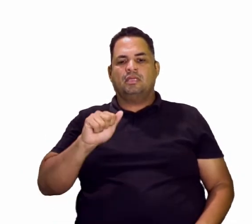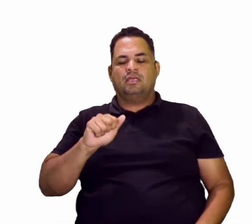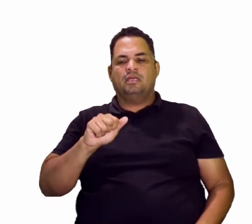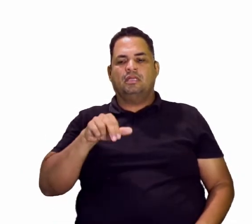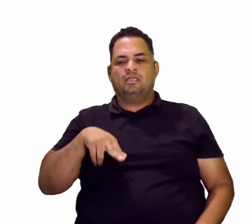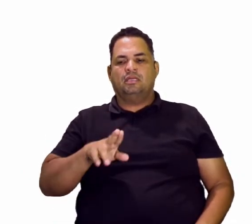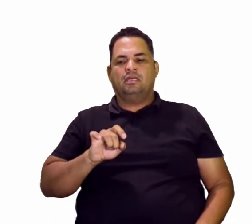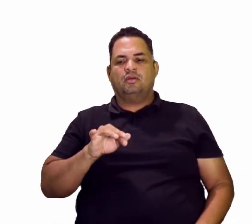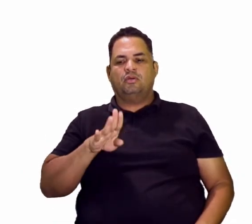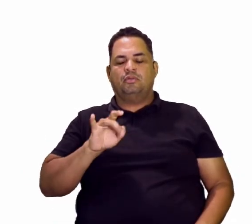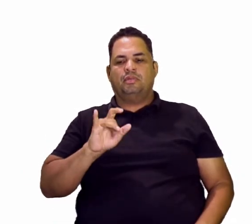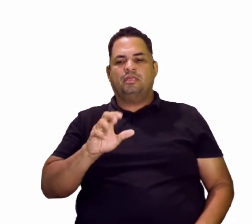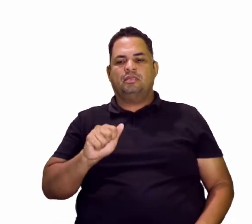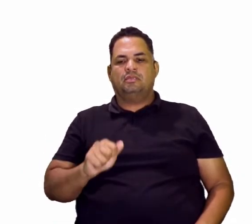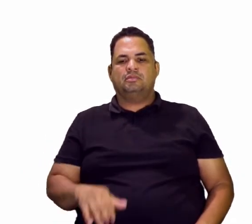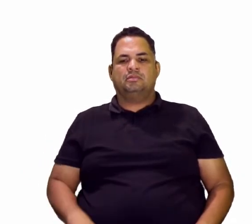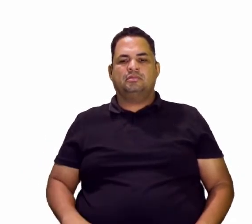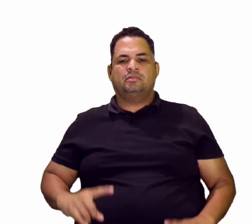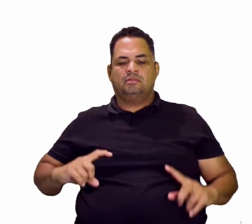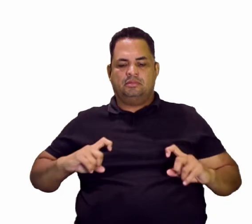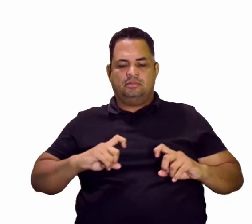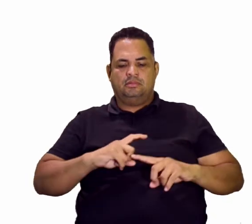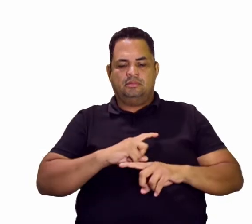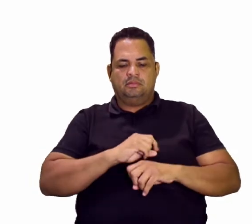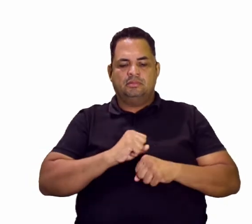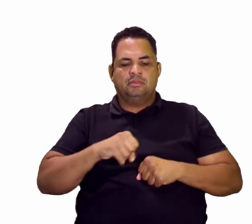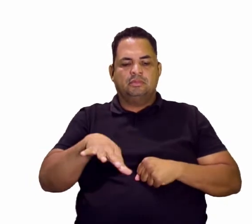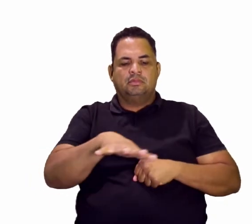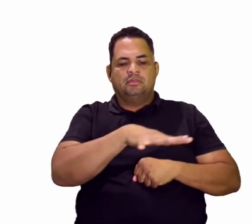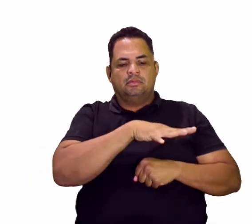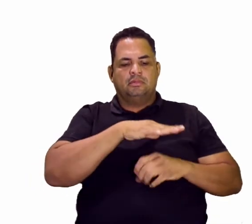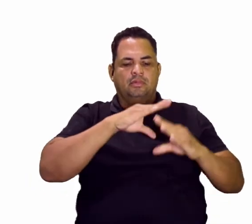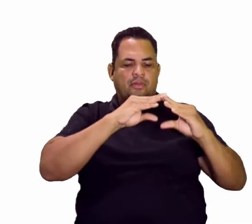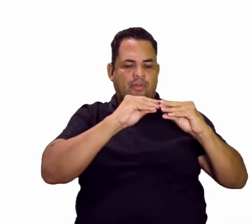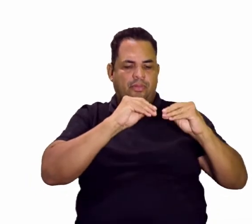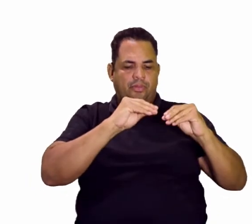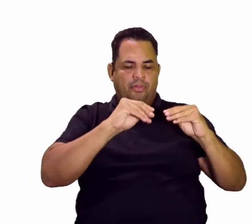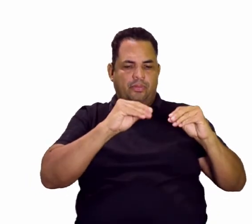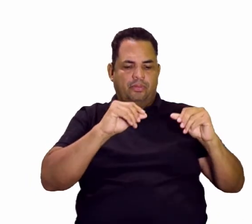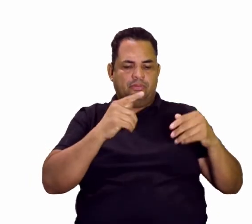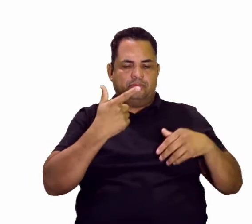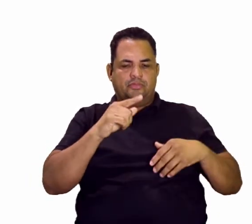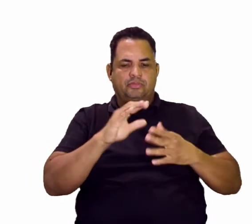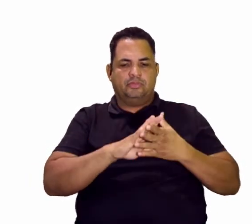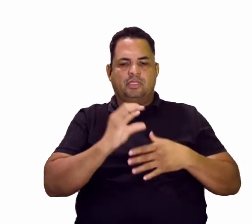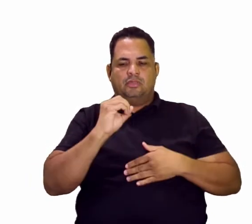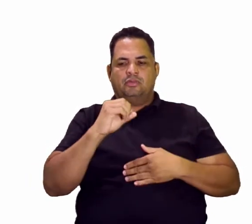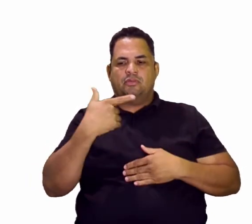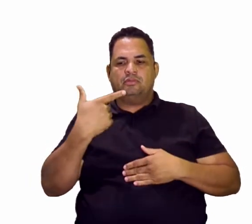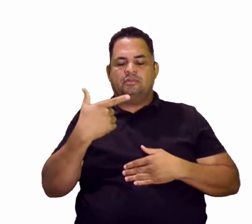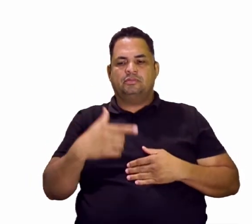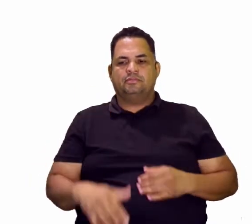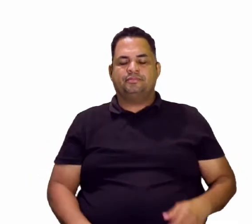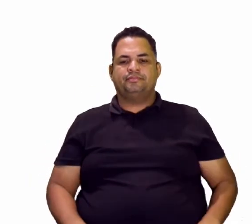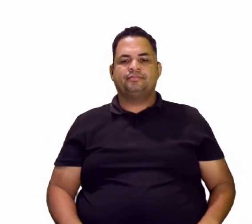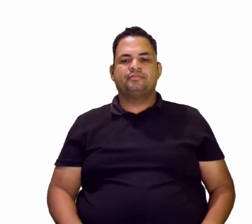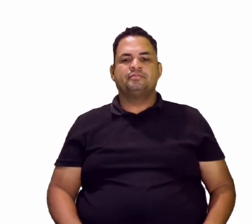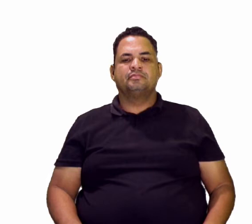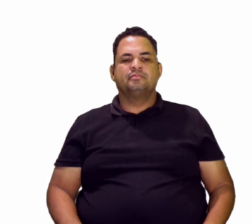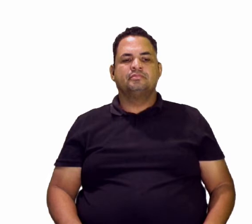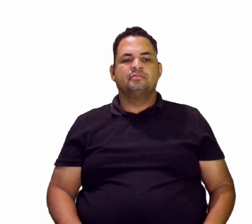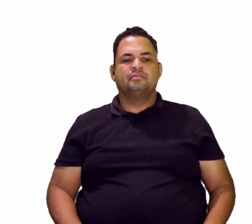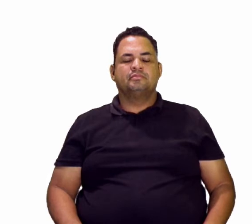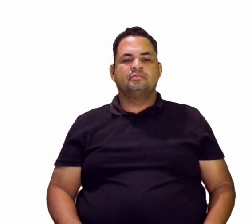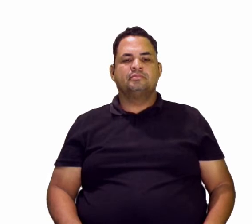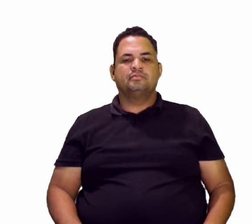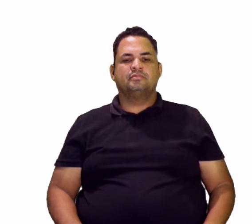anaeróbia. Ou seja, aquela bactéria que vai estar em ambiente oxidado, sem oxigênio, tá bom? Então, a gente só tem